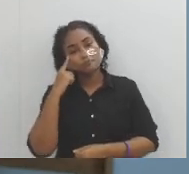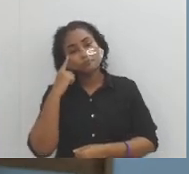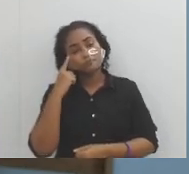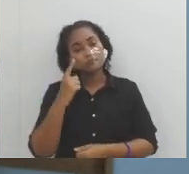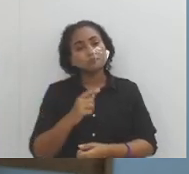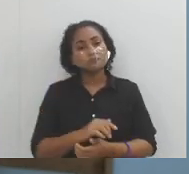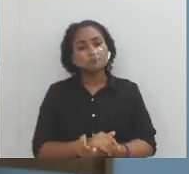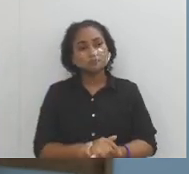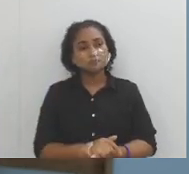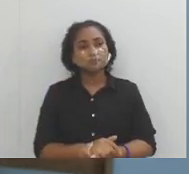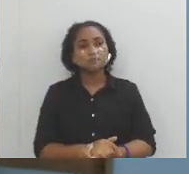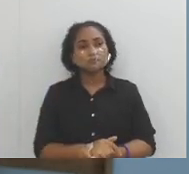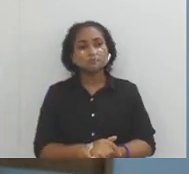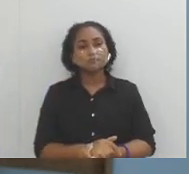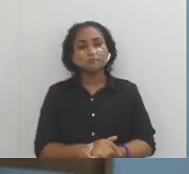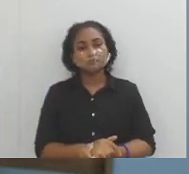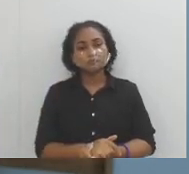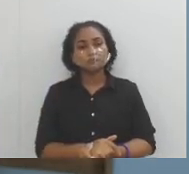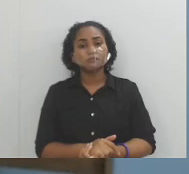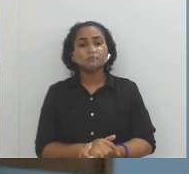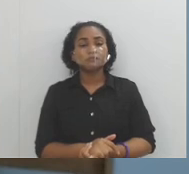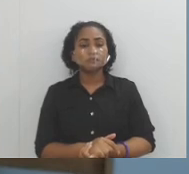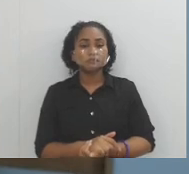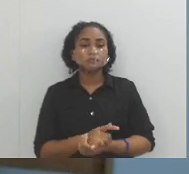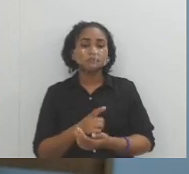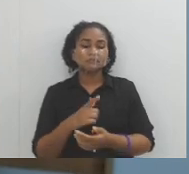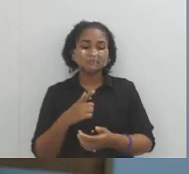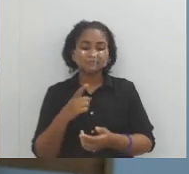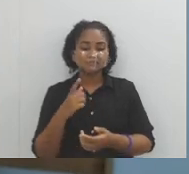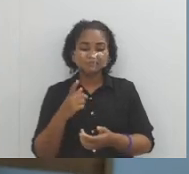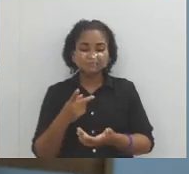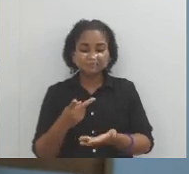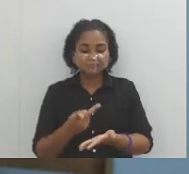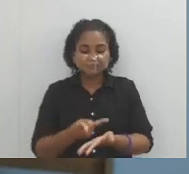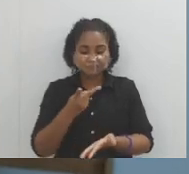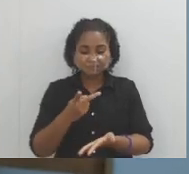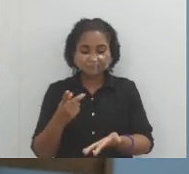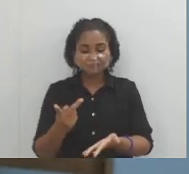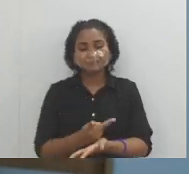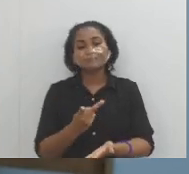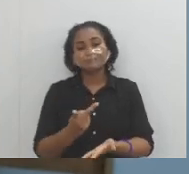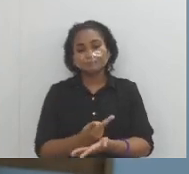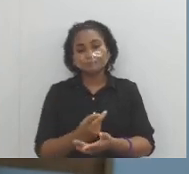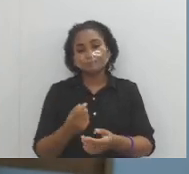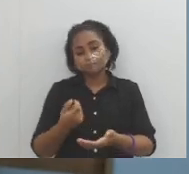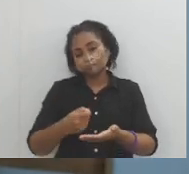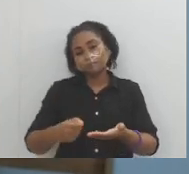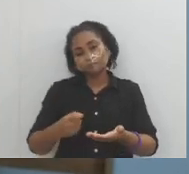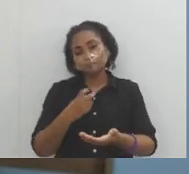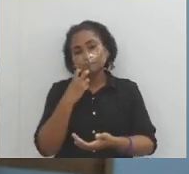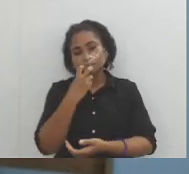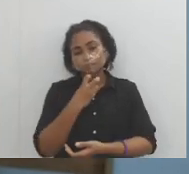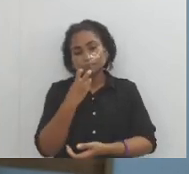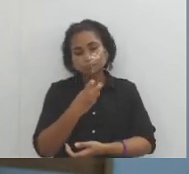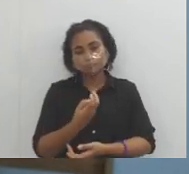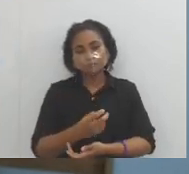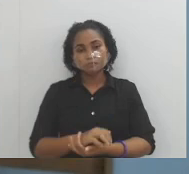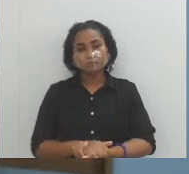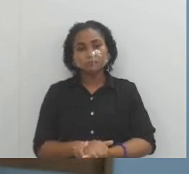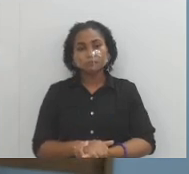mesmo provocam equívoco quando nós falamos ou escrevemos, tá?